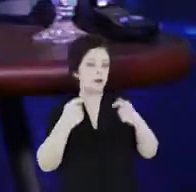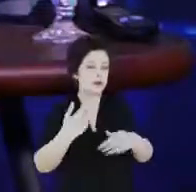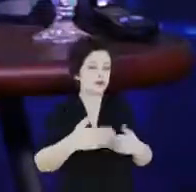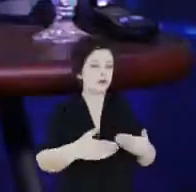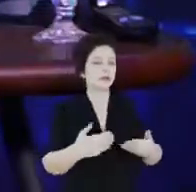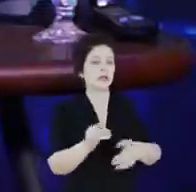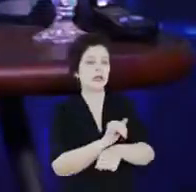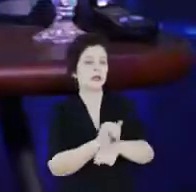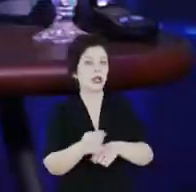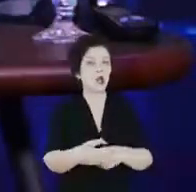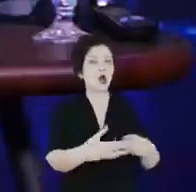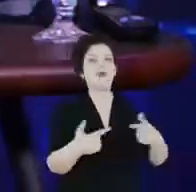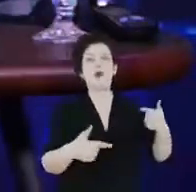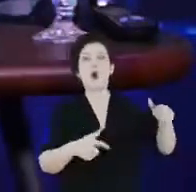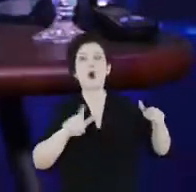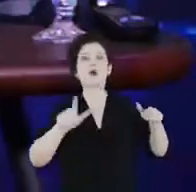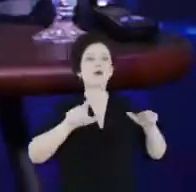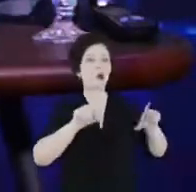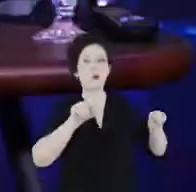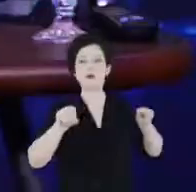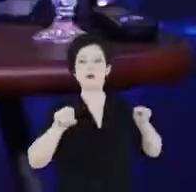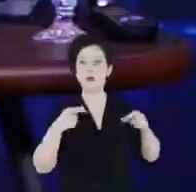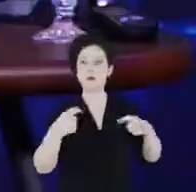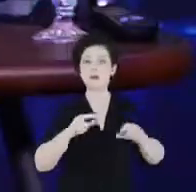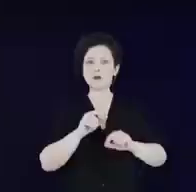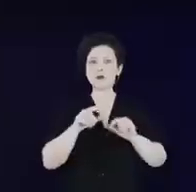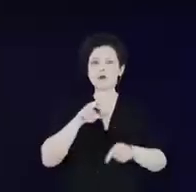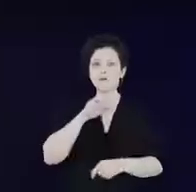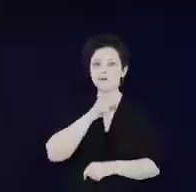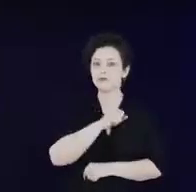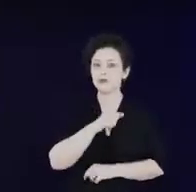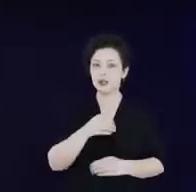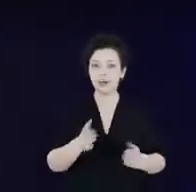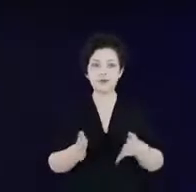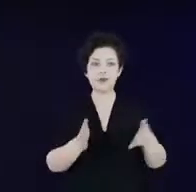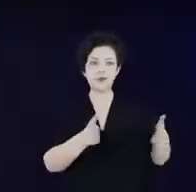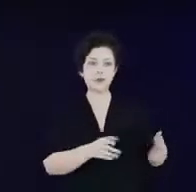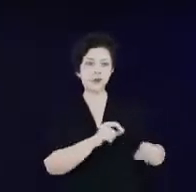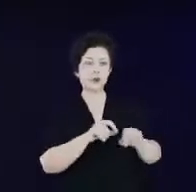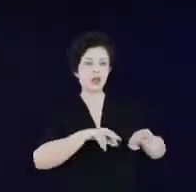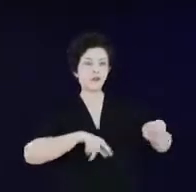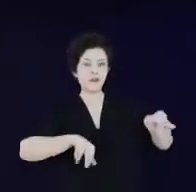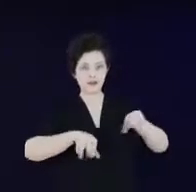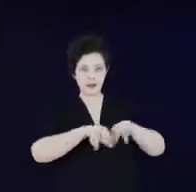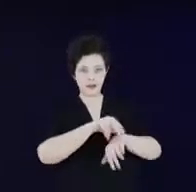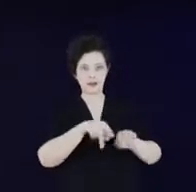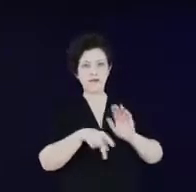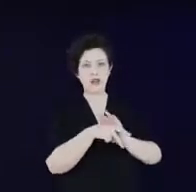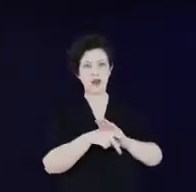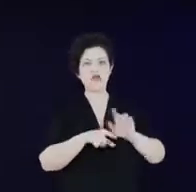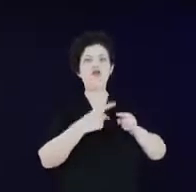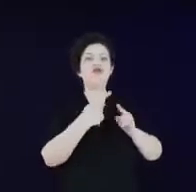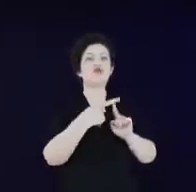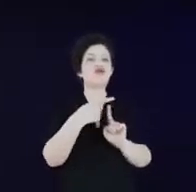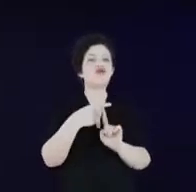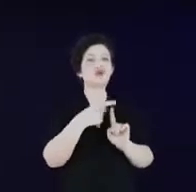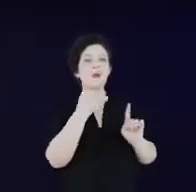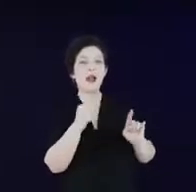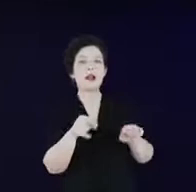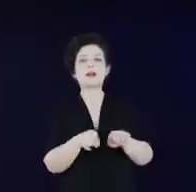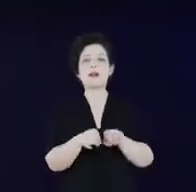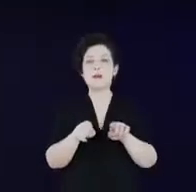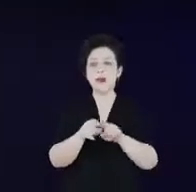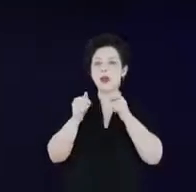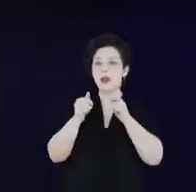nós precisamos fazer? Nós precisamos partir para diversificação da matriz, tanto elétrica quanto